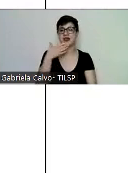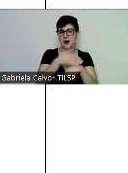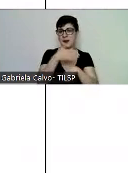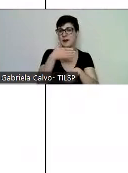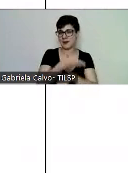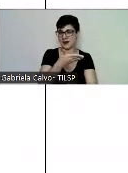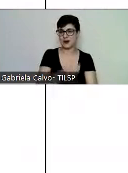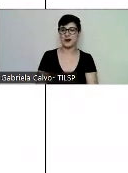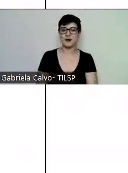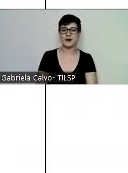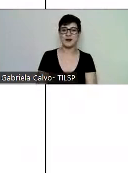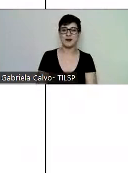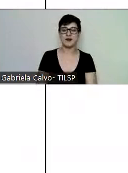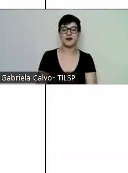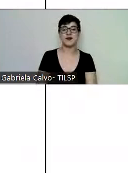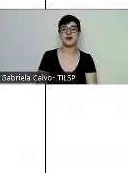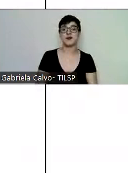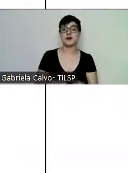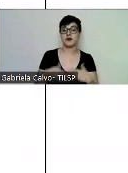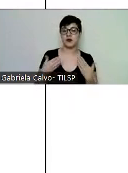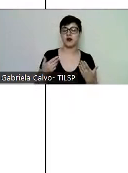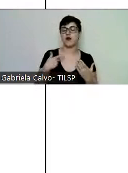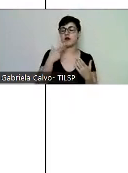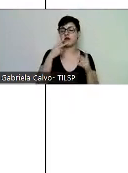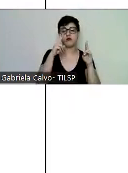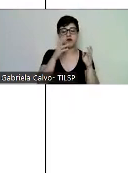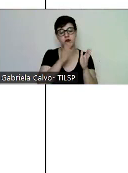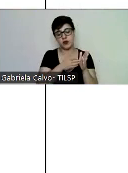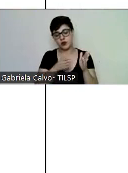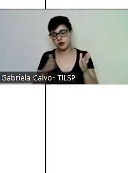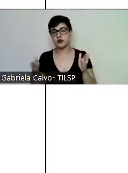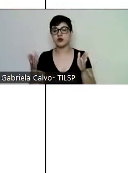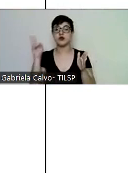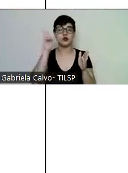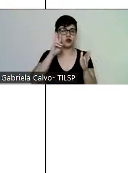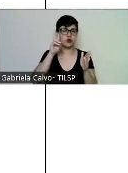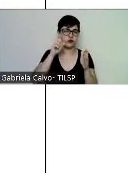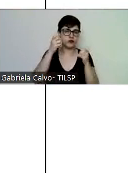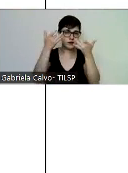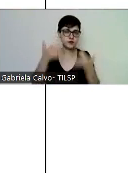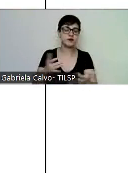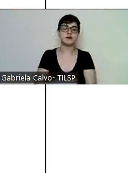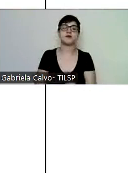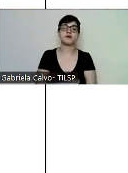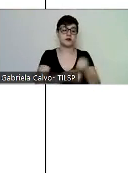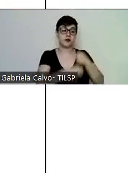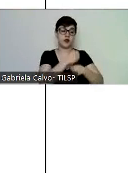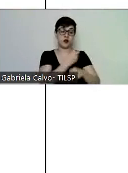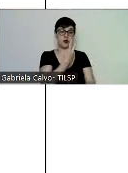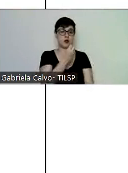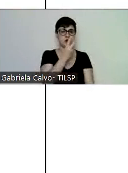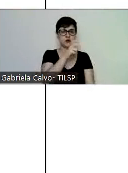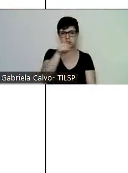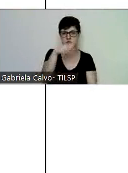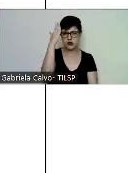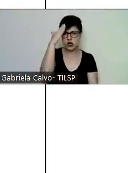bom um pouco do histórico antes da gente falar do processo propriamente em 2015 alguns de vocês devem saber que é